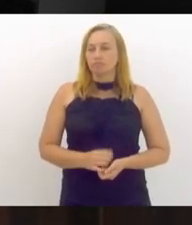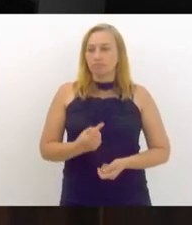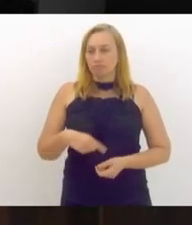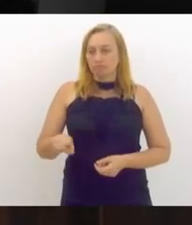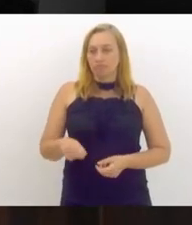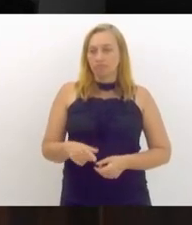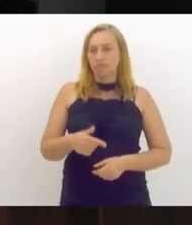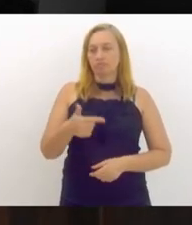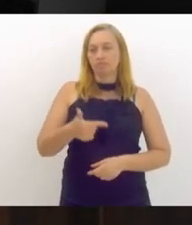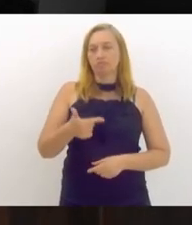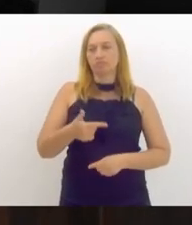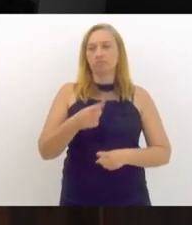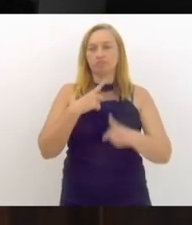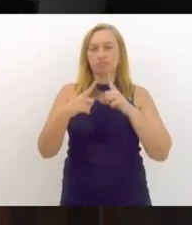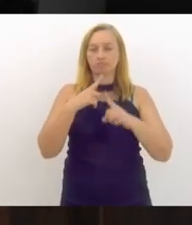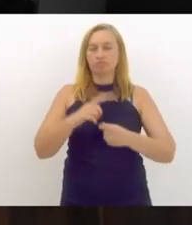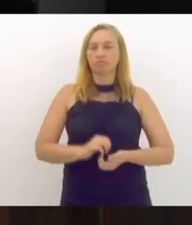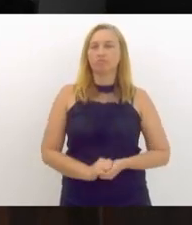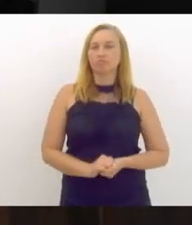Para a segunda discussão.